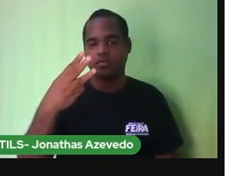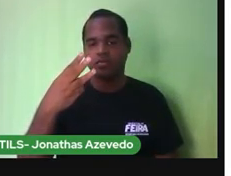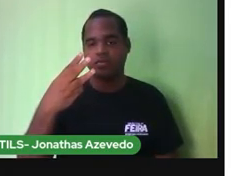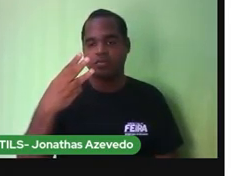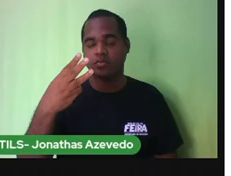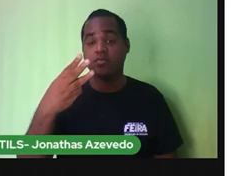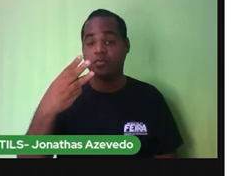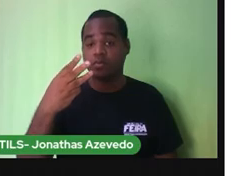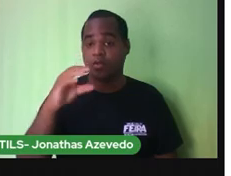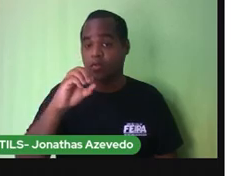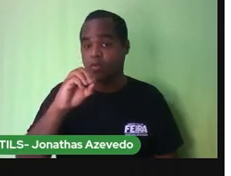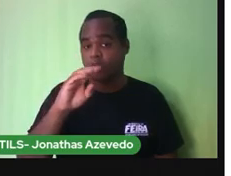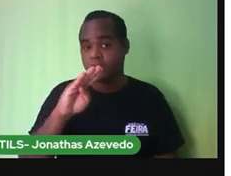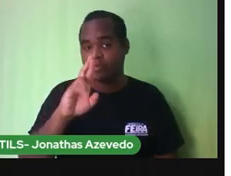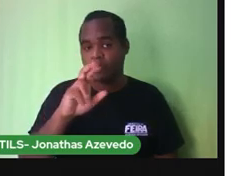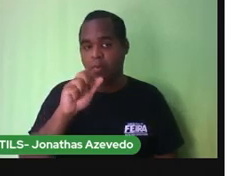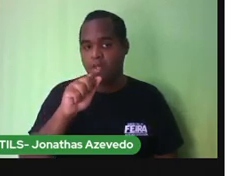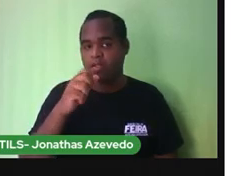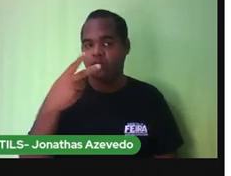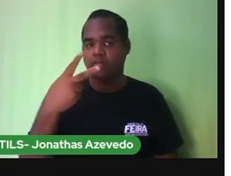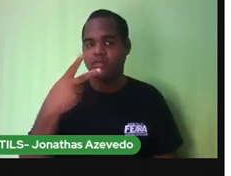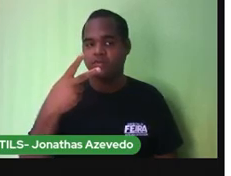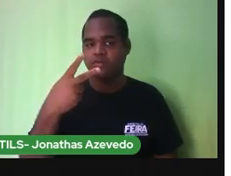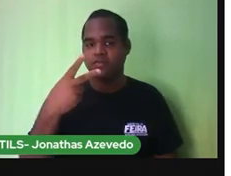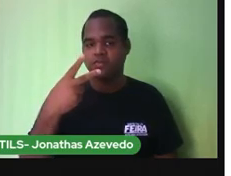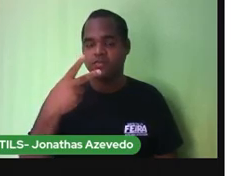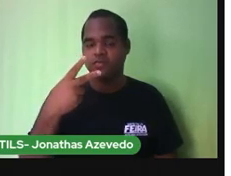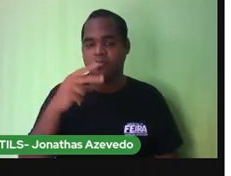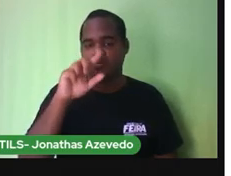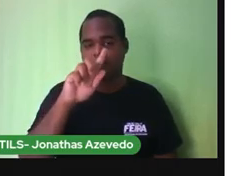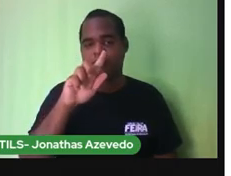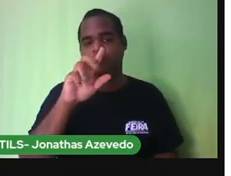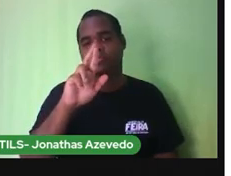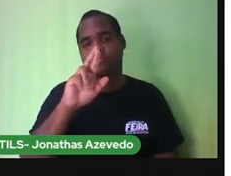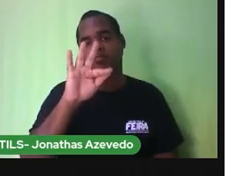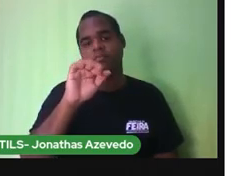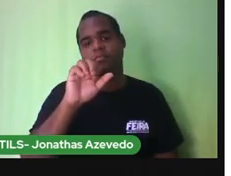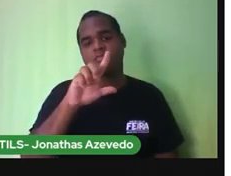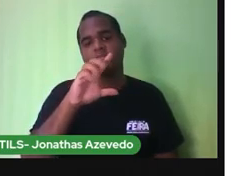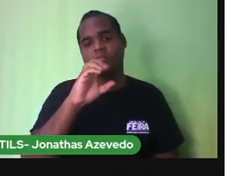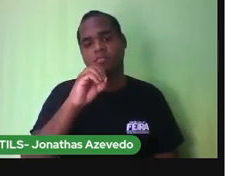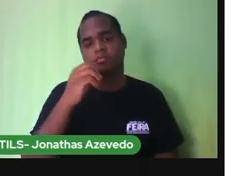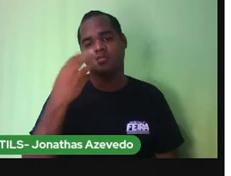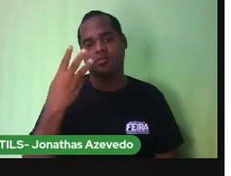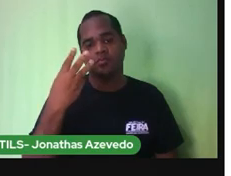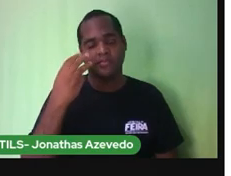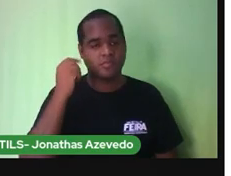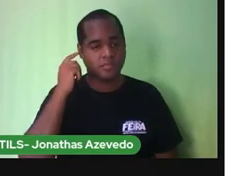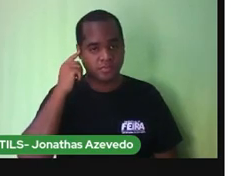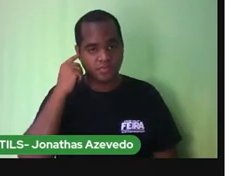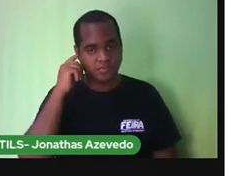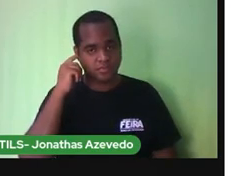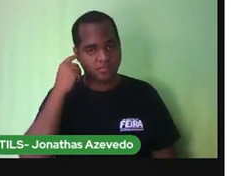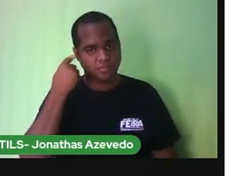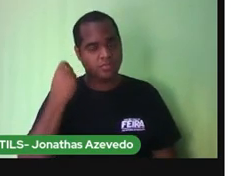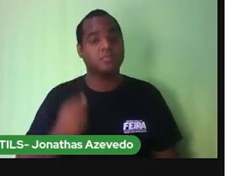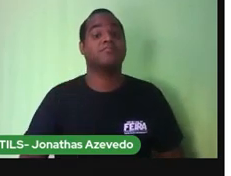cobra dois grupos Paulo preenche também